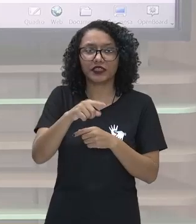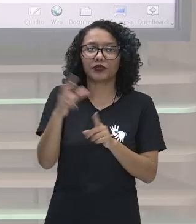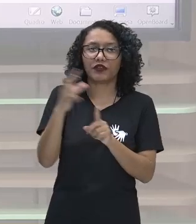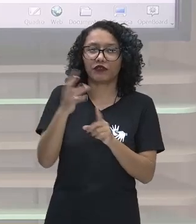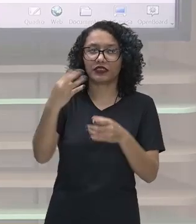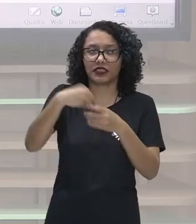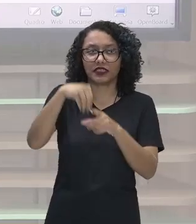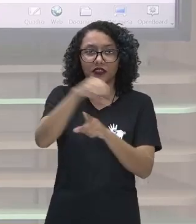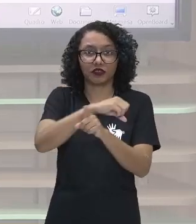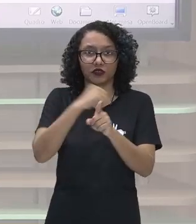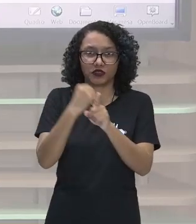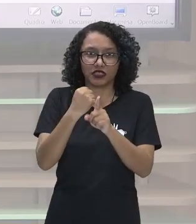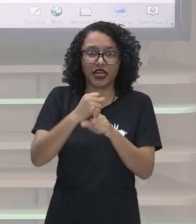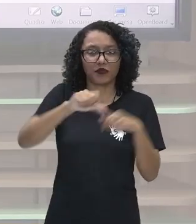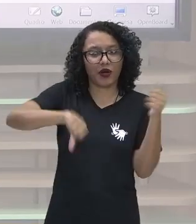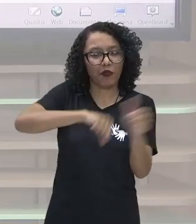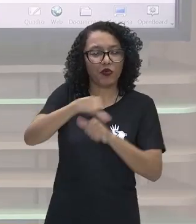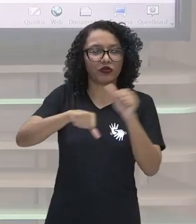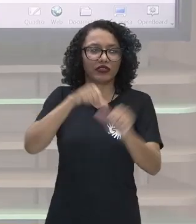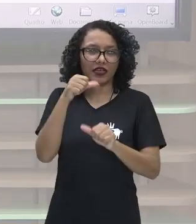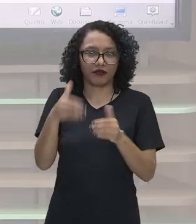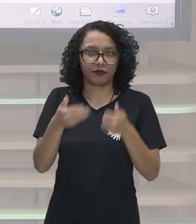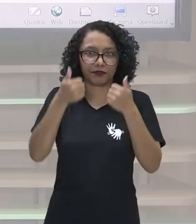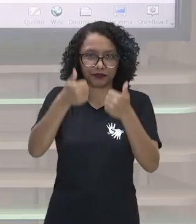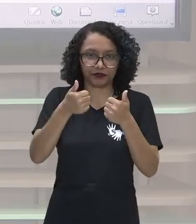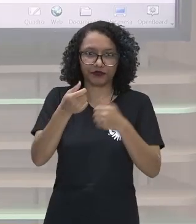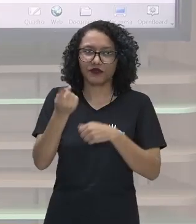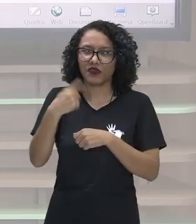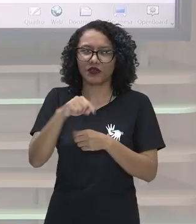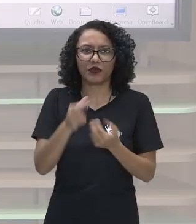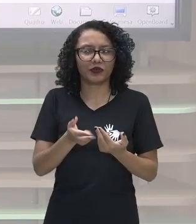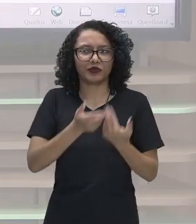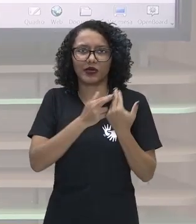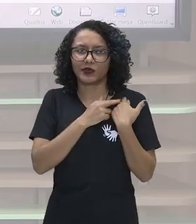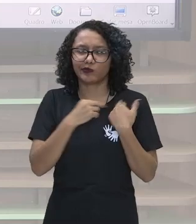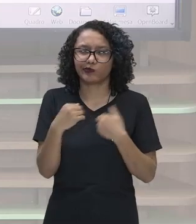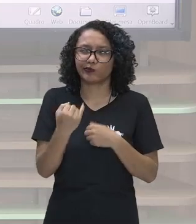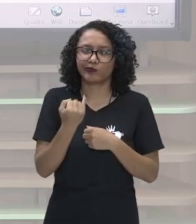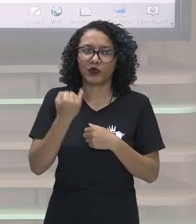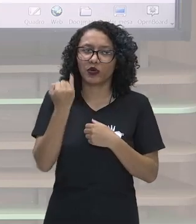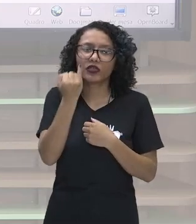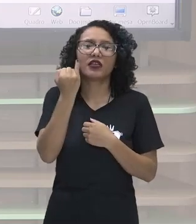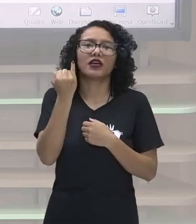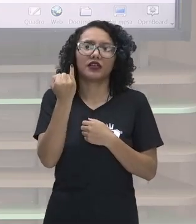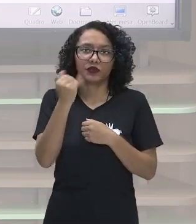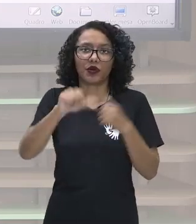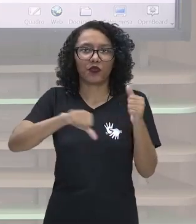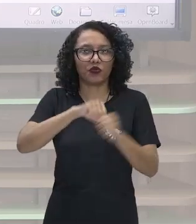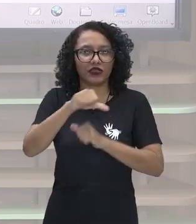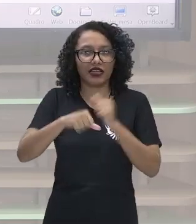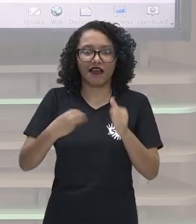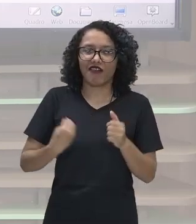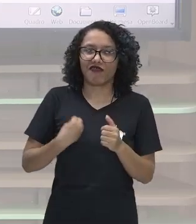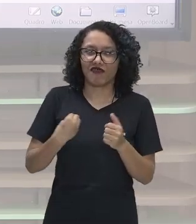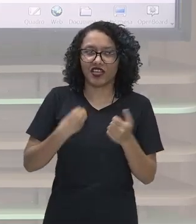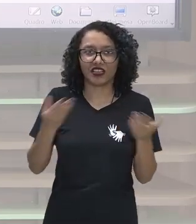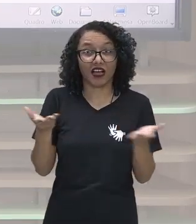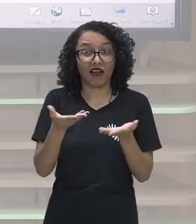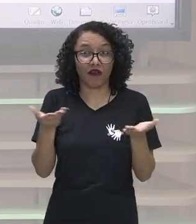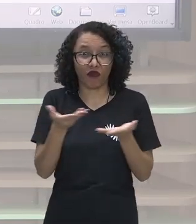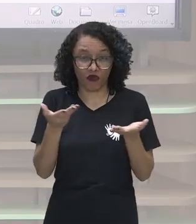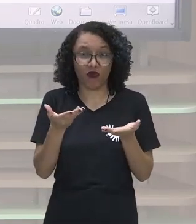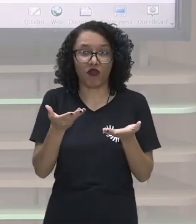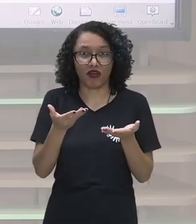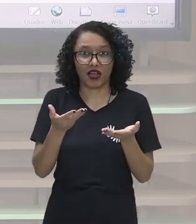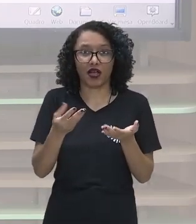nas estruturas sociais que nós temos. Vocês têm um papel sem igual para mudar a realidade que nós estamos vivendo, mudar para